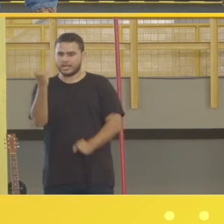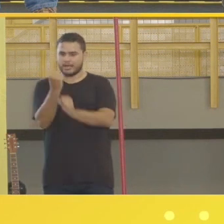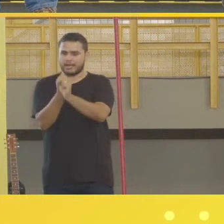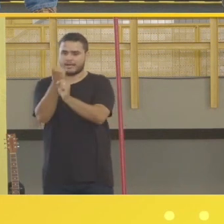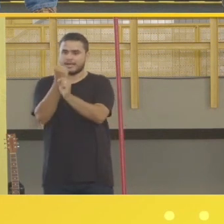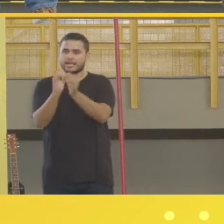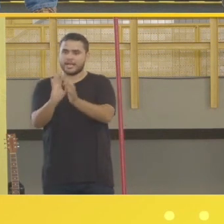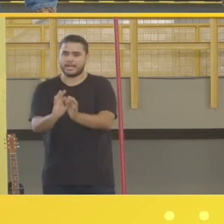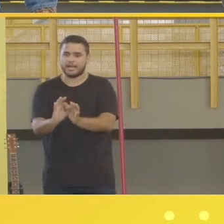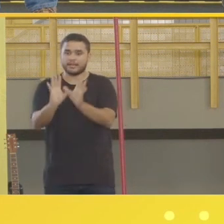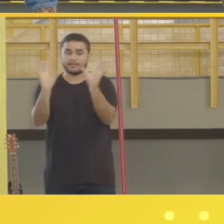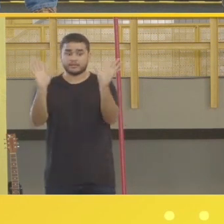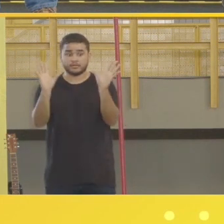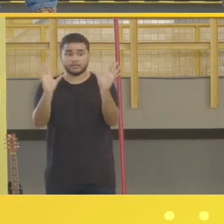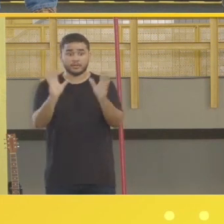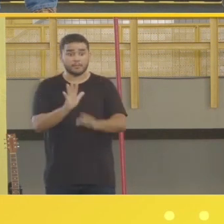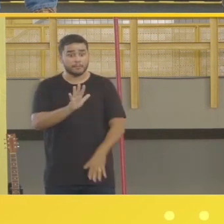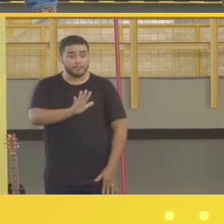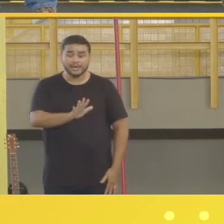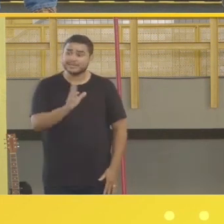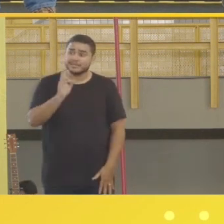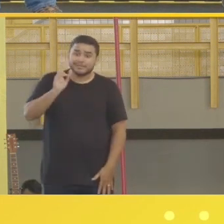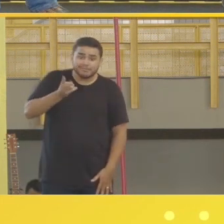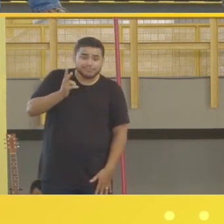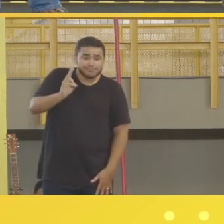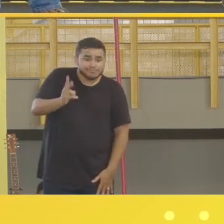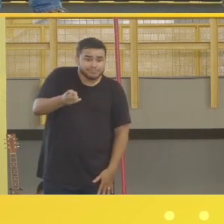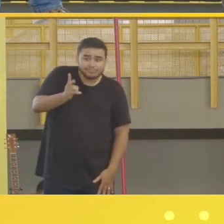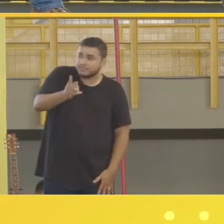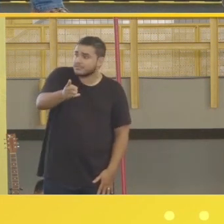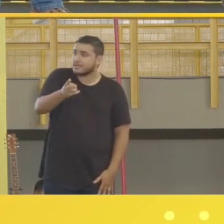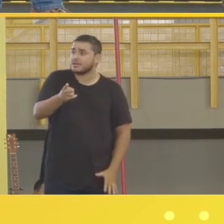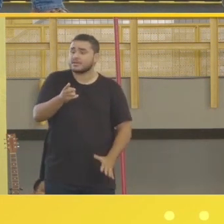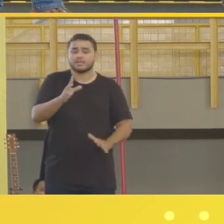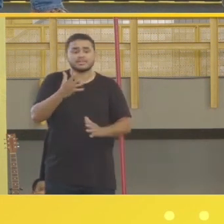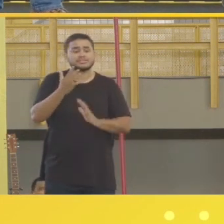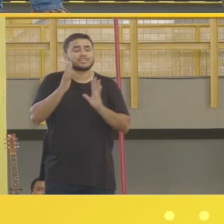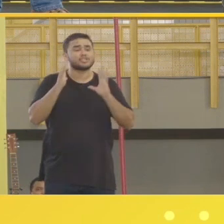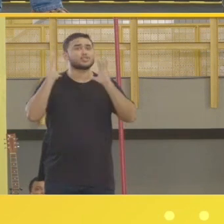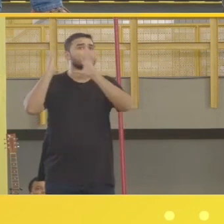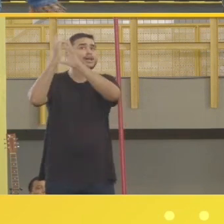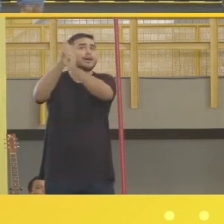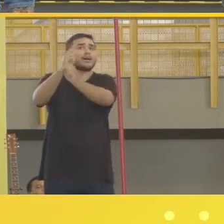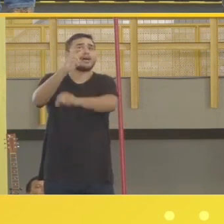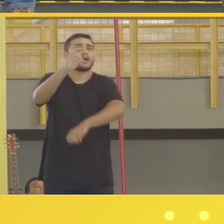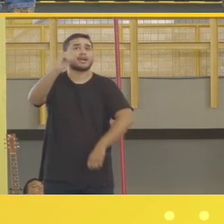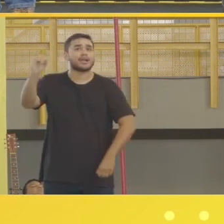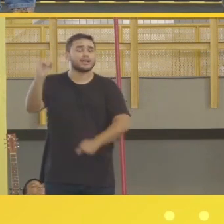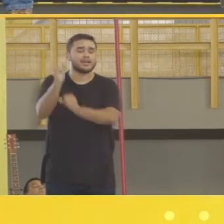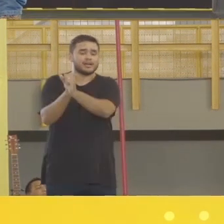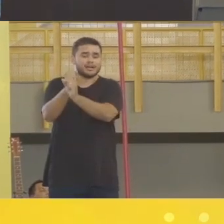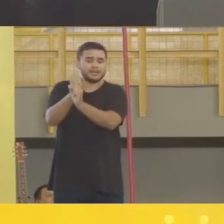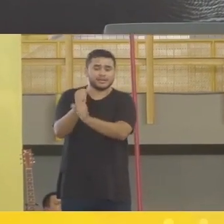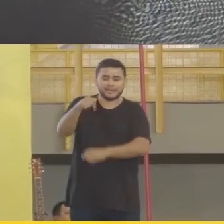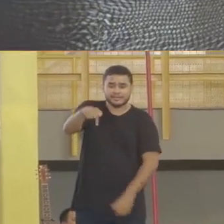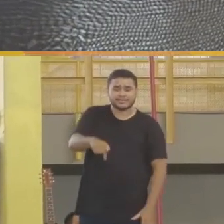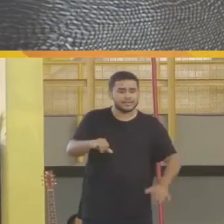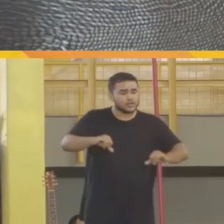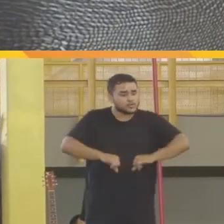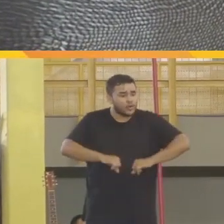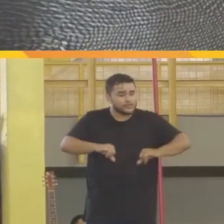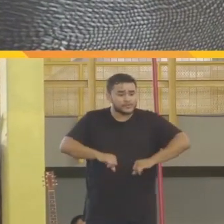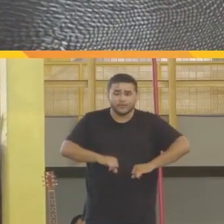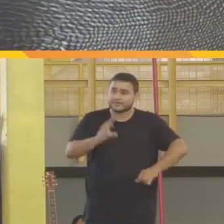200 anos da manutenção daquilo que há mais de 500 anos nós observamos em nosso